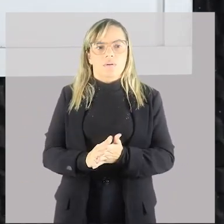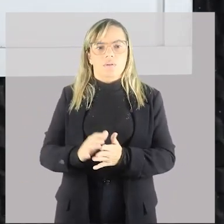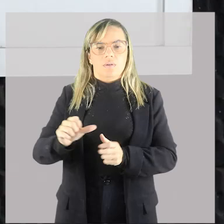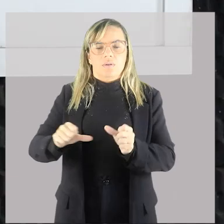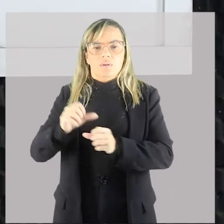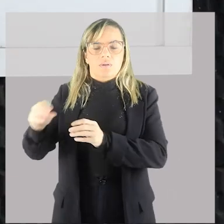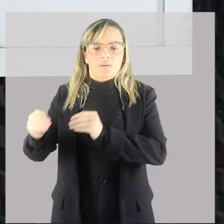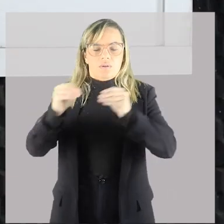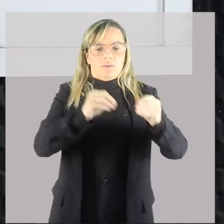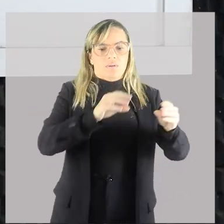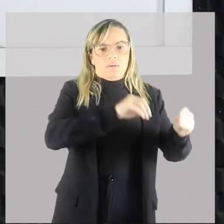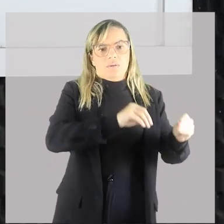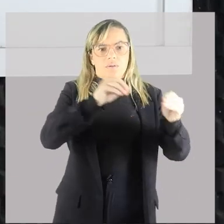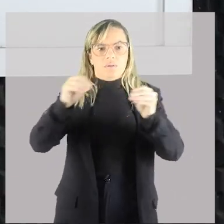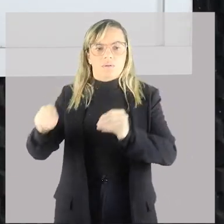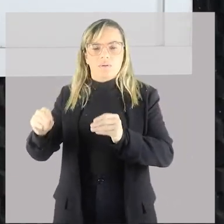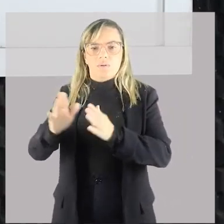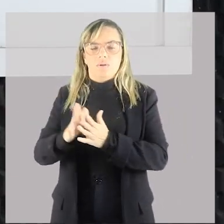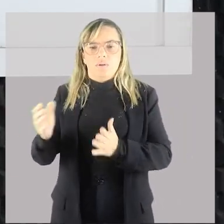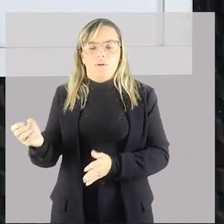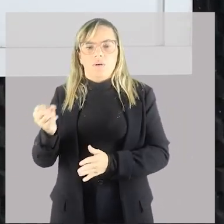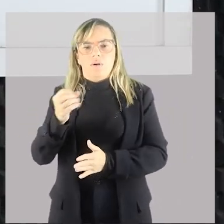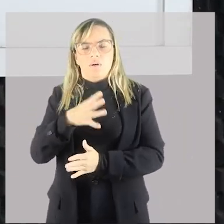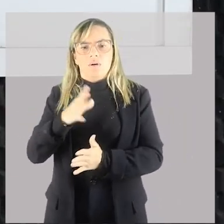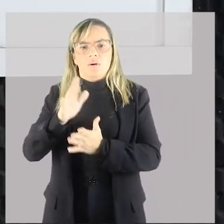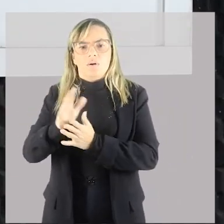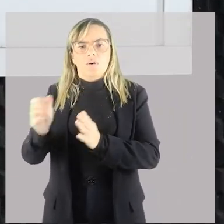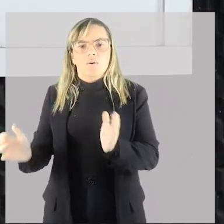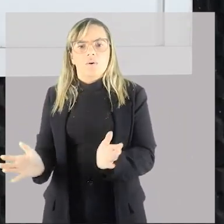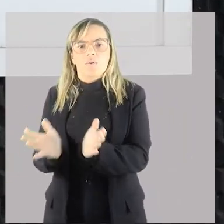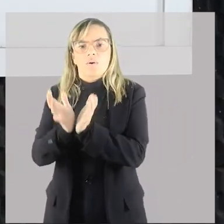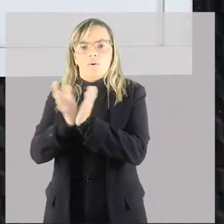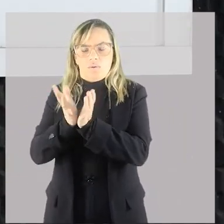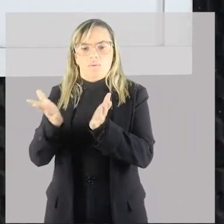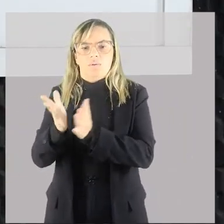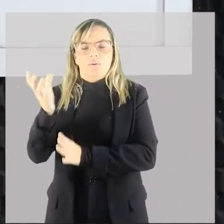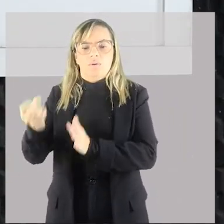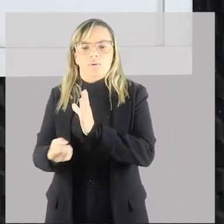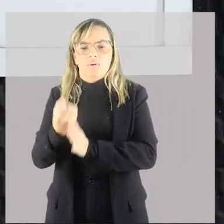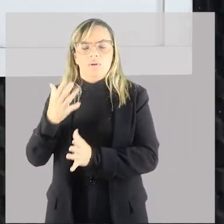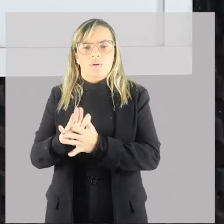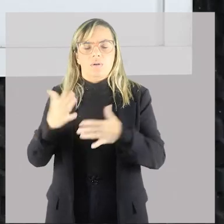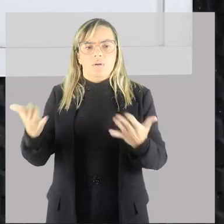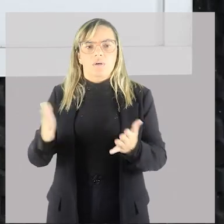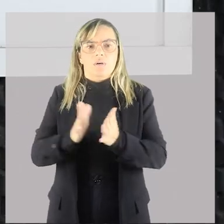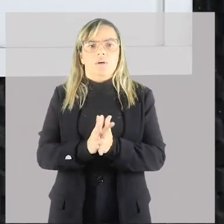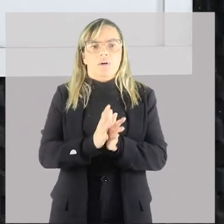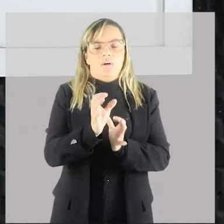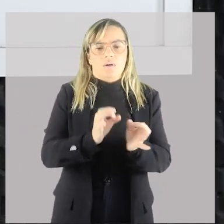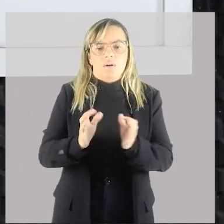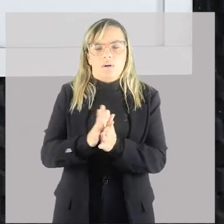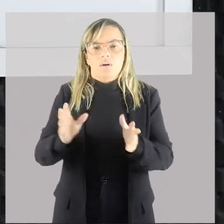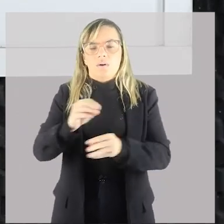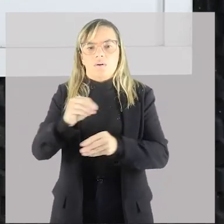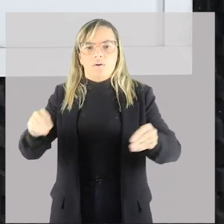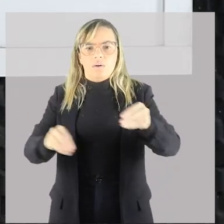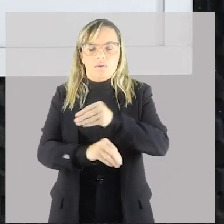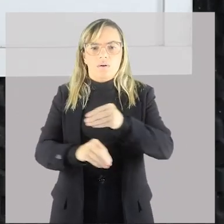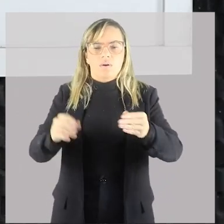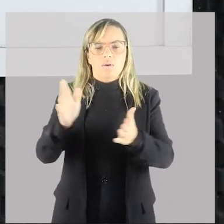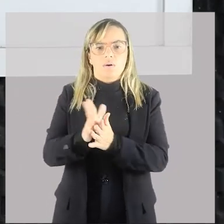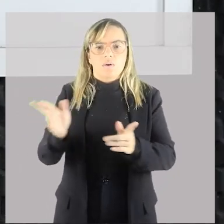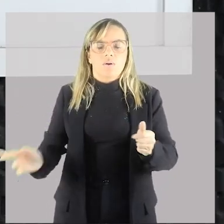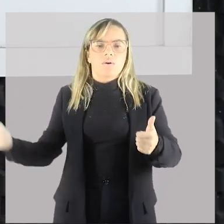como presidente e João como vice, não é um novo grupo? É um novo grupo. Porque, no caso, a ordem aí interfere no cargo